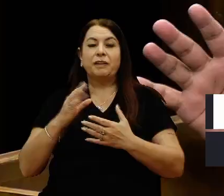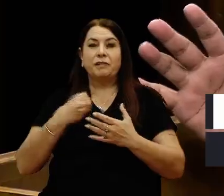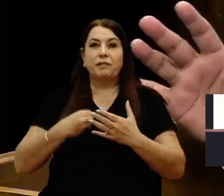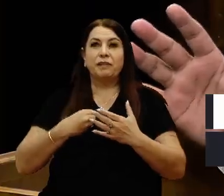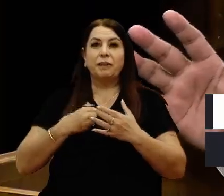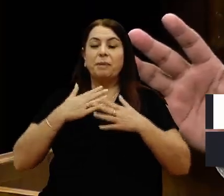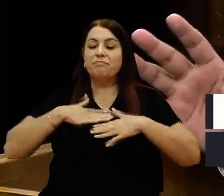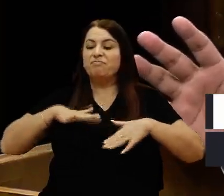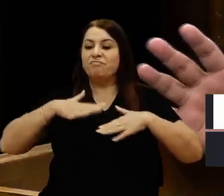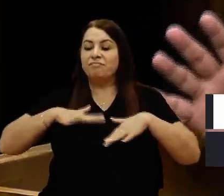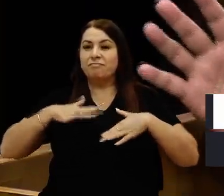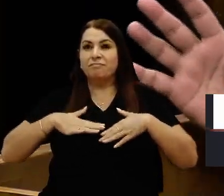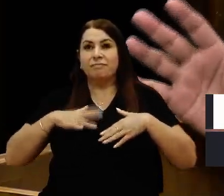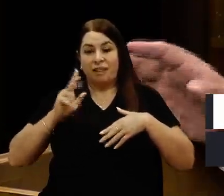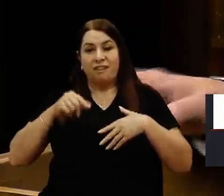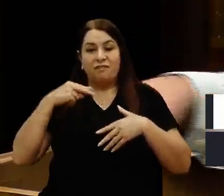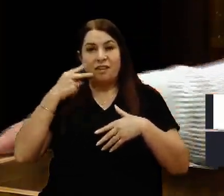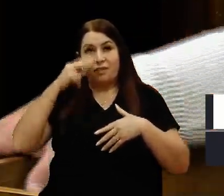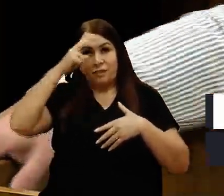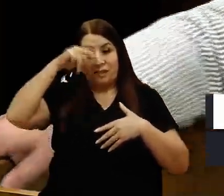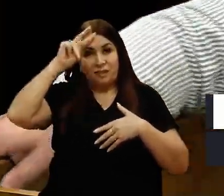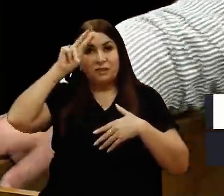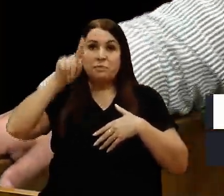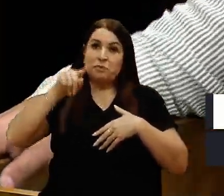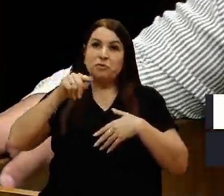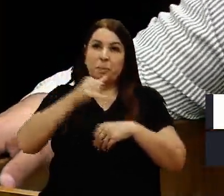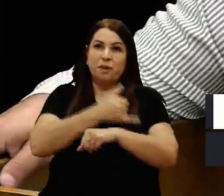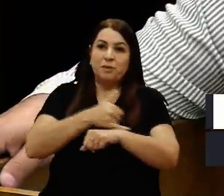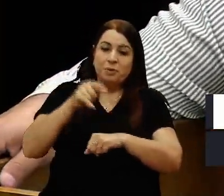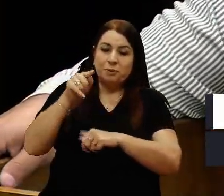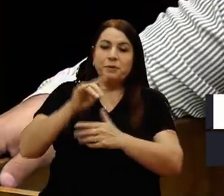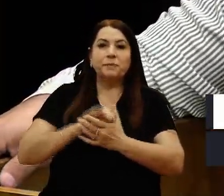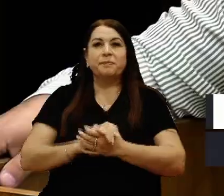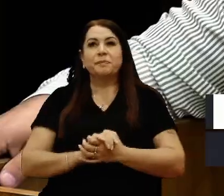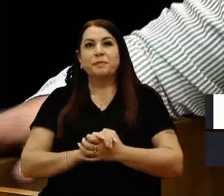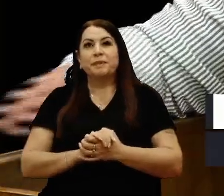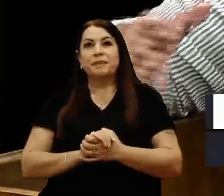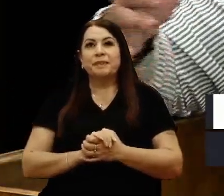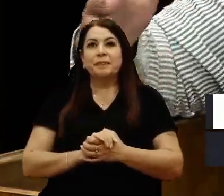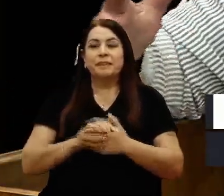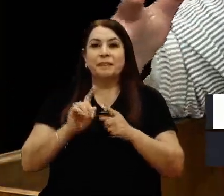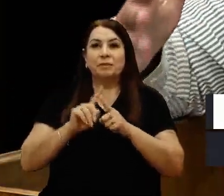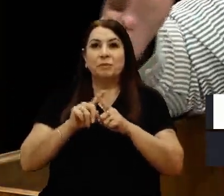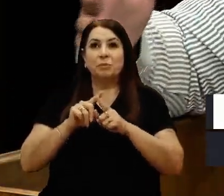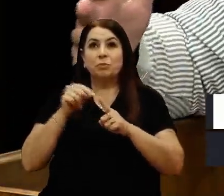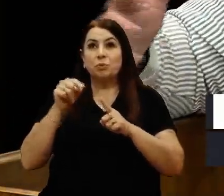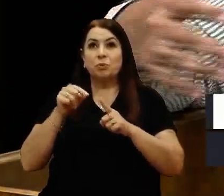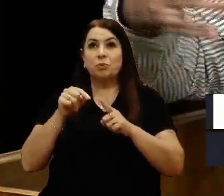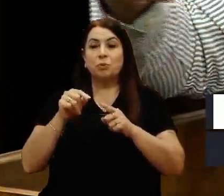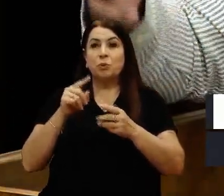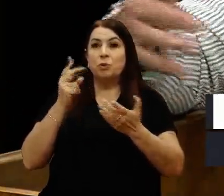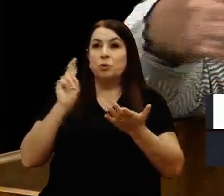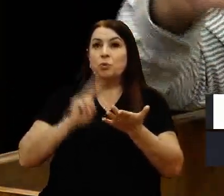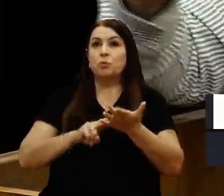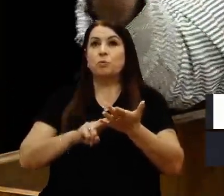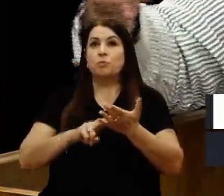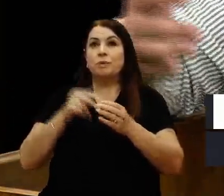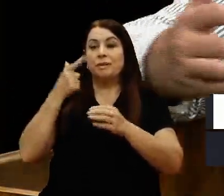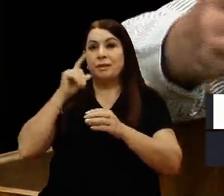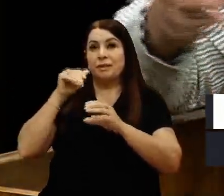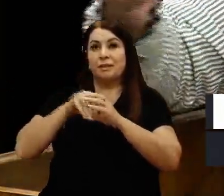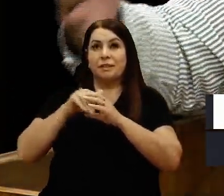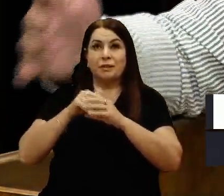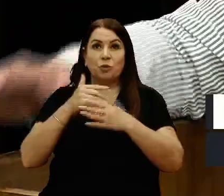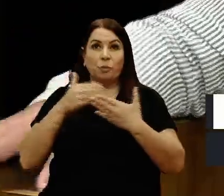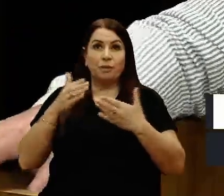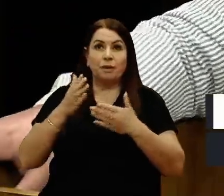ficando mais tranquila, né, vereador Edson? O senhor que já passou por essa posição, na medida que o que assume, o que é eleito, já começa